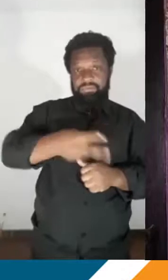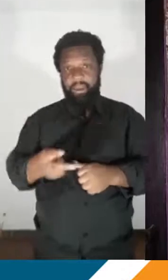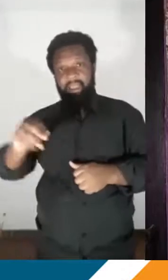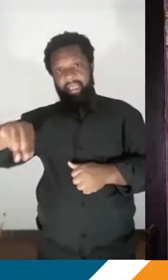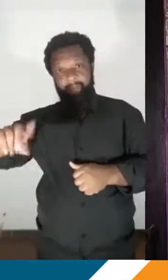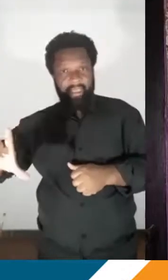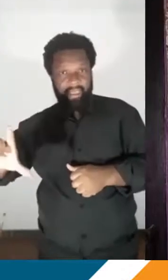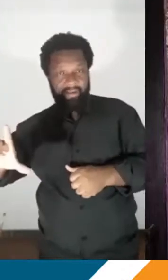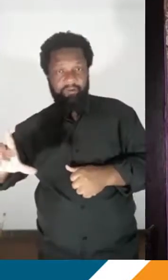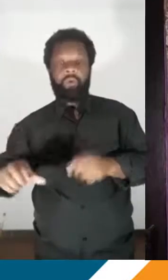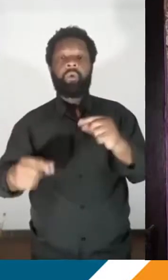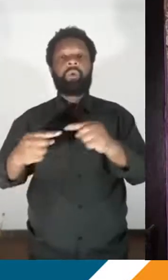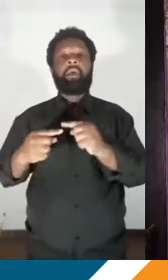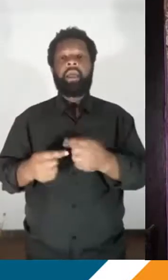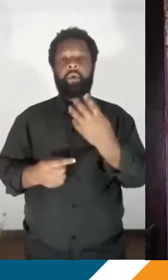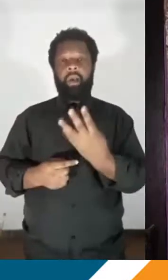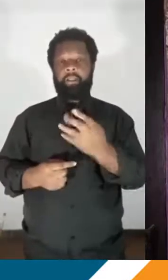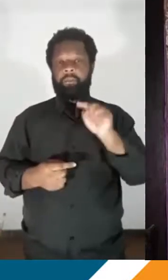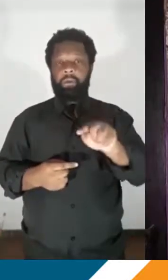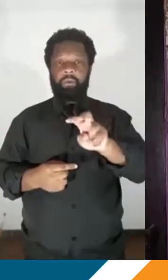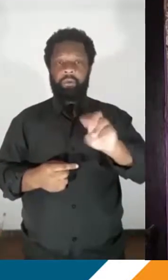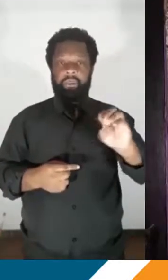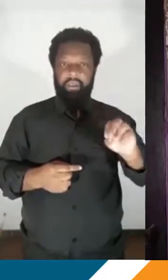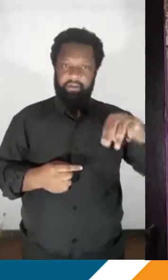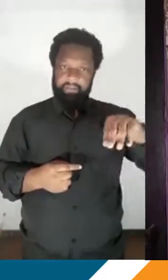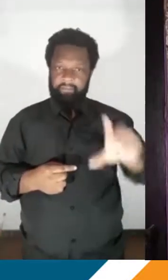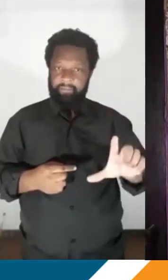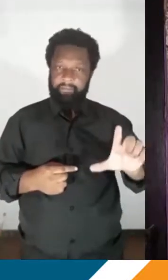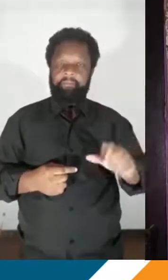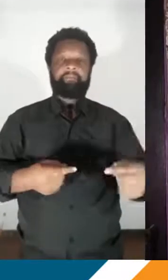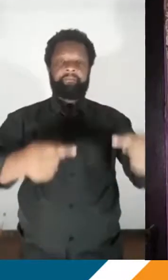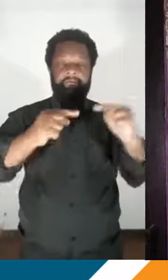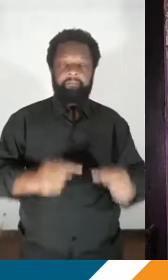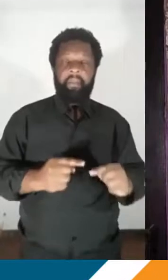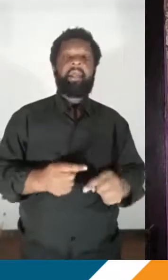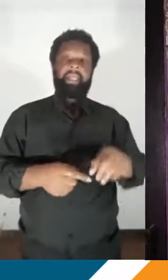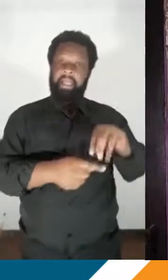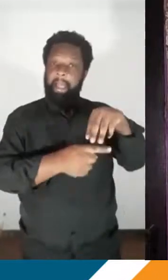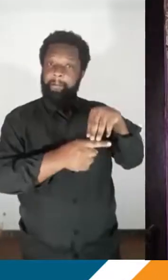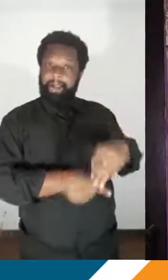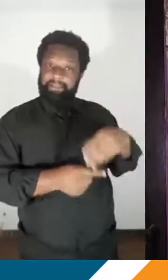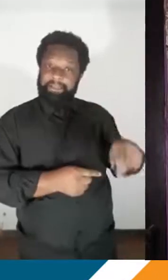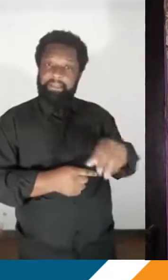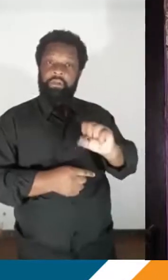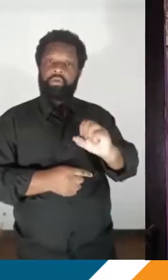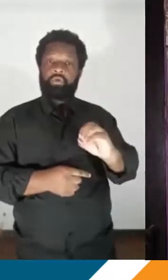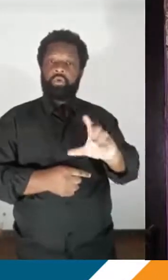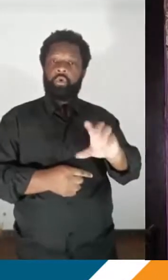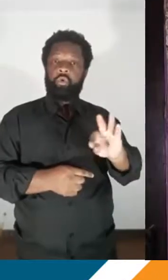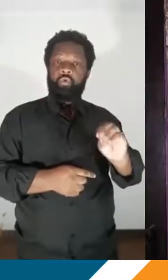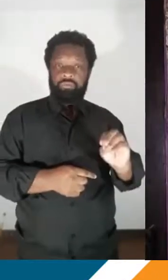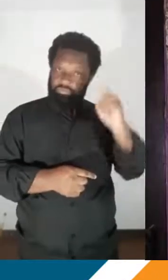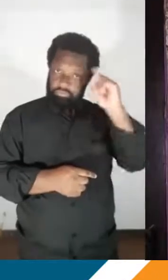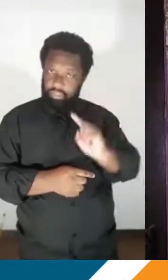então isso aqui vai ser igual a 4.500 ml. E a massa do soluto é justamente quem eu